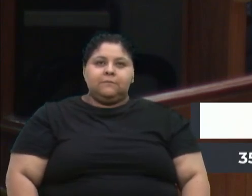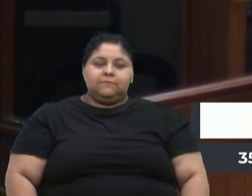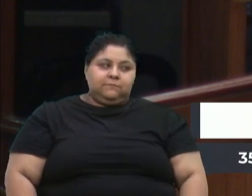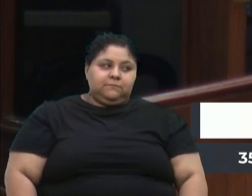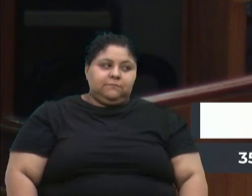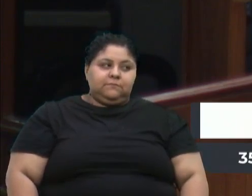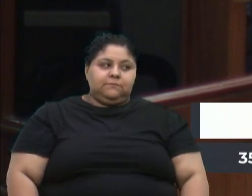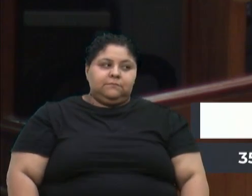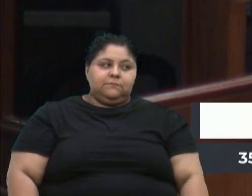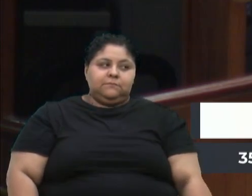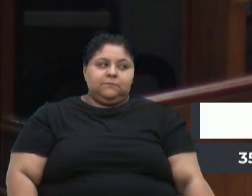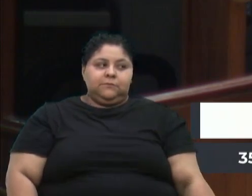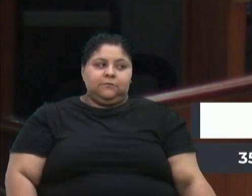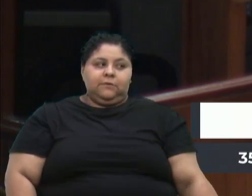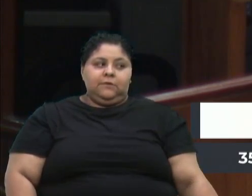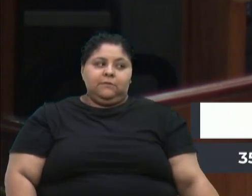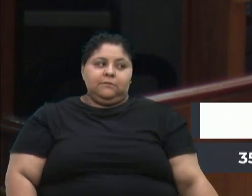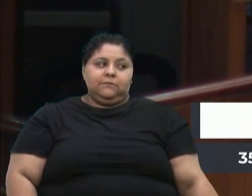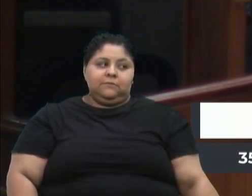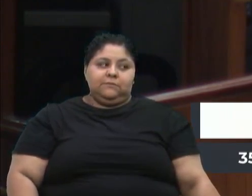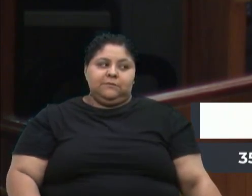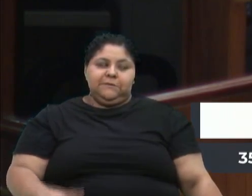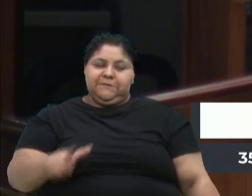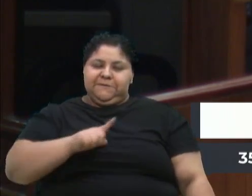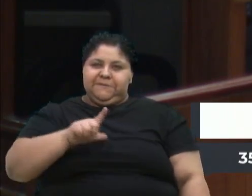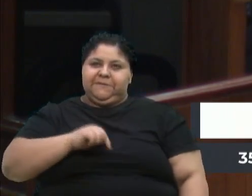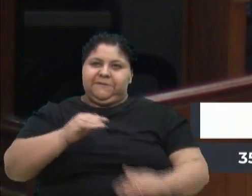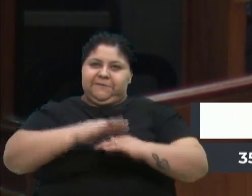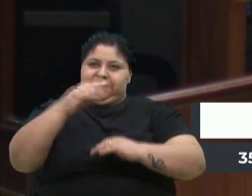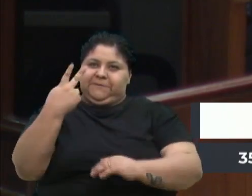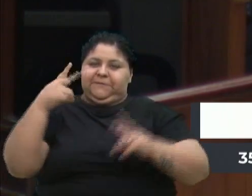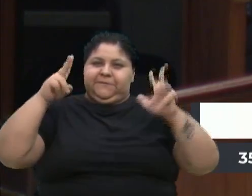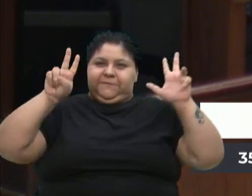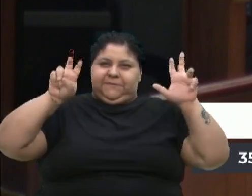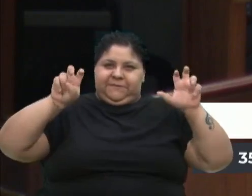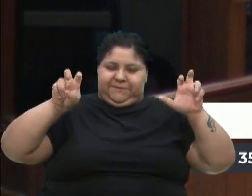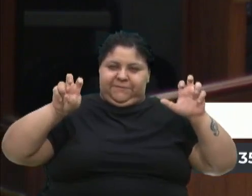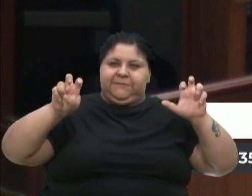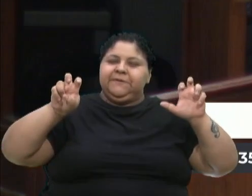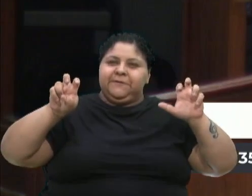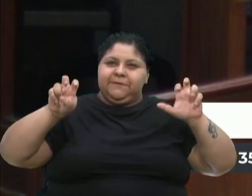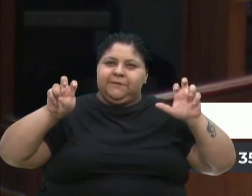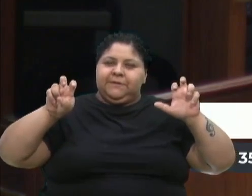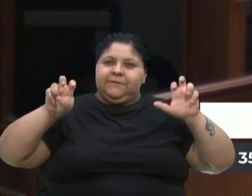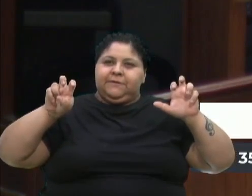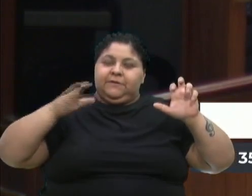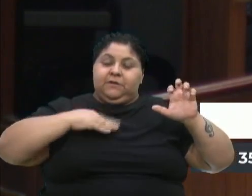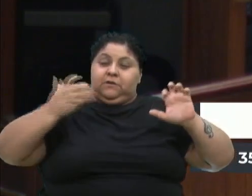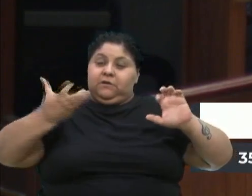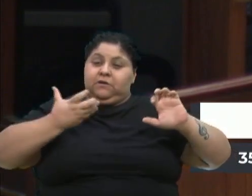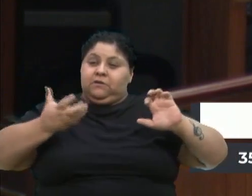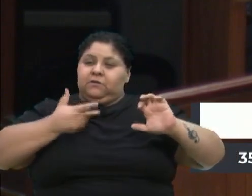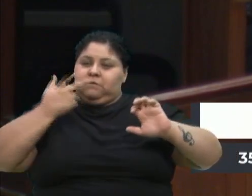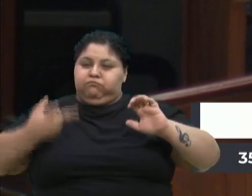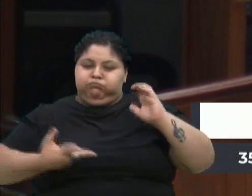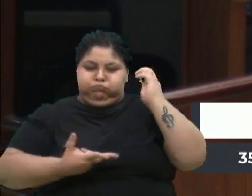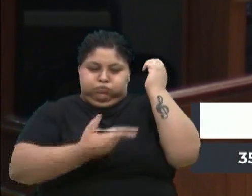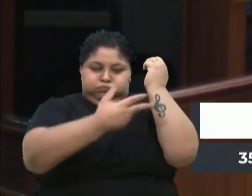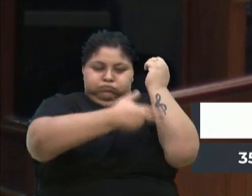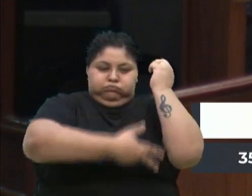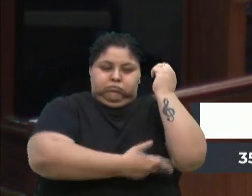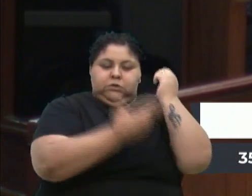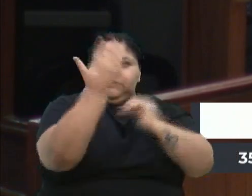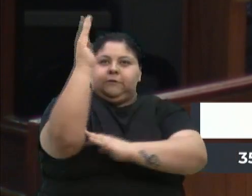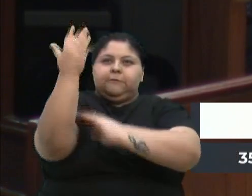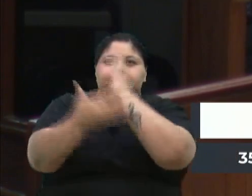Então, eu tenho mais 2 assuntos também que são de zeladoria. Antes, eu vou passar os apartes. Eu quero falar de poda de árvores também